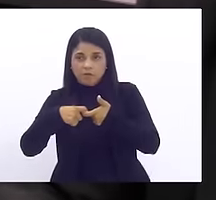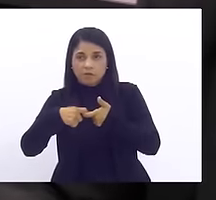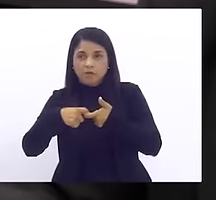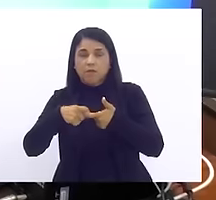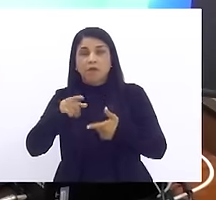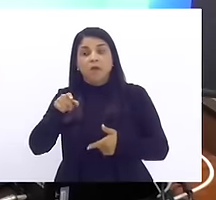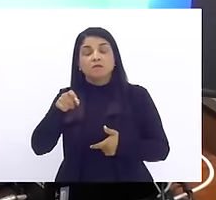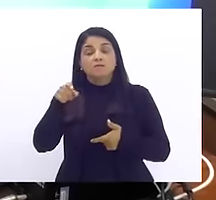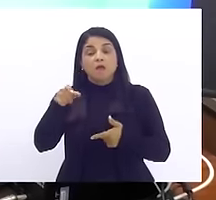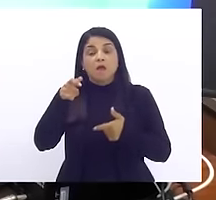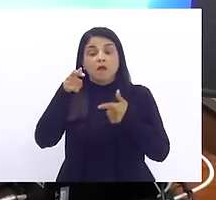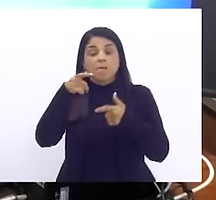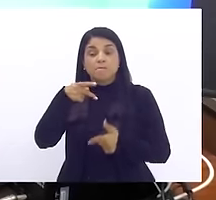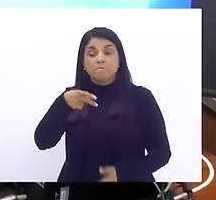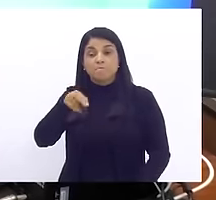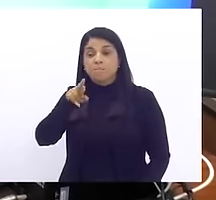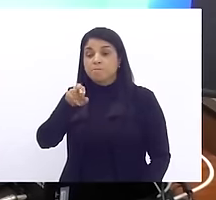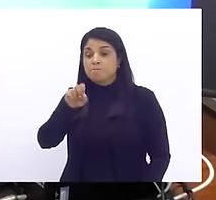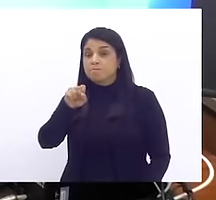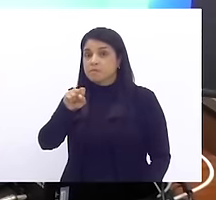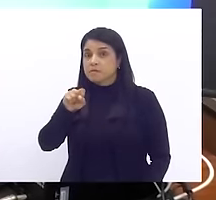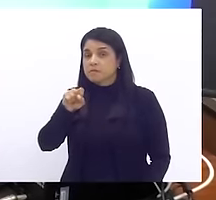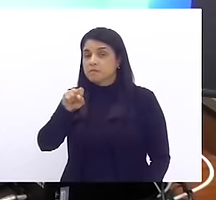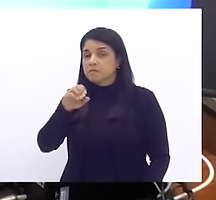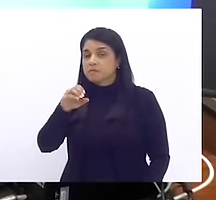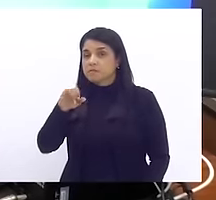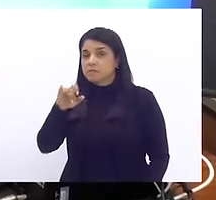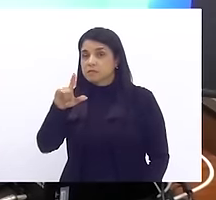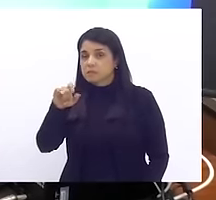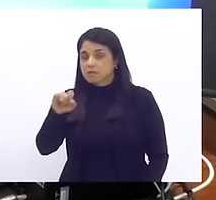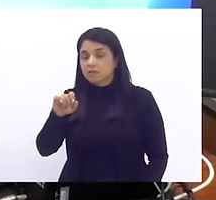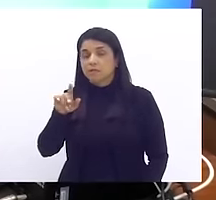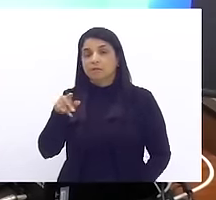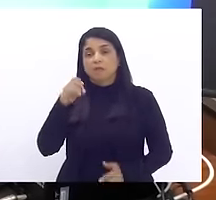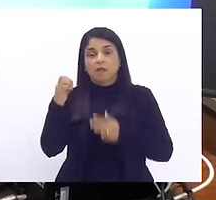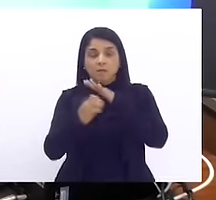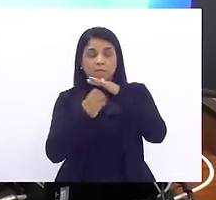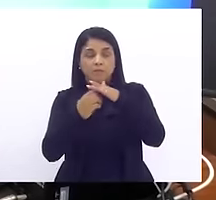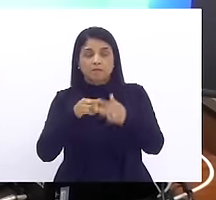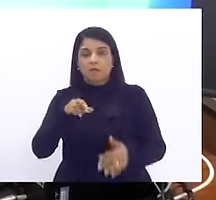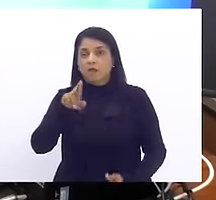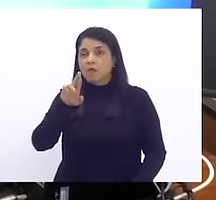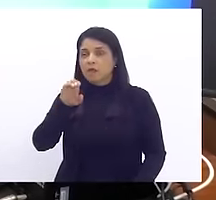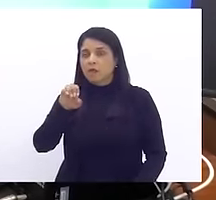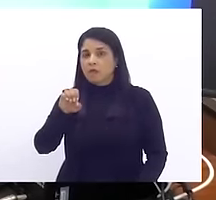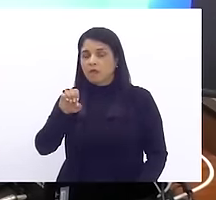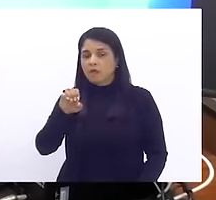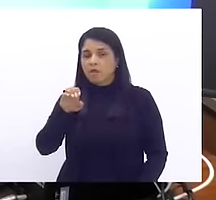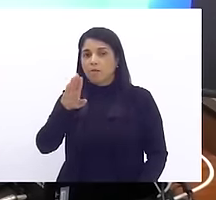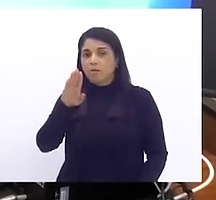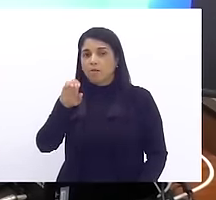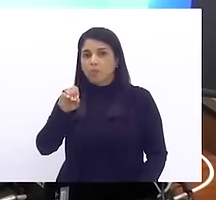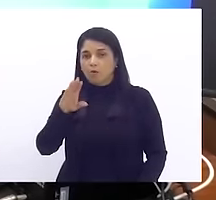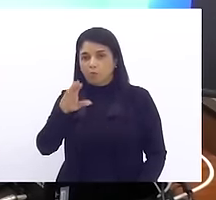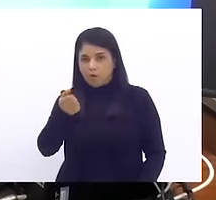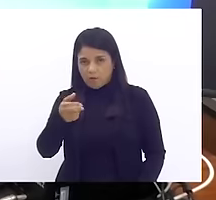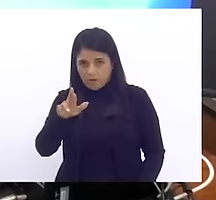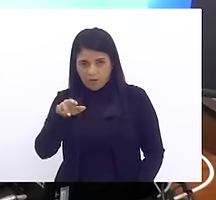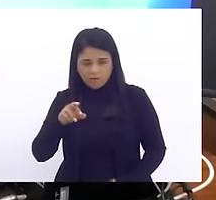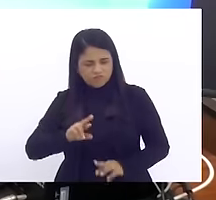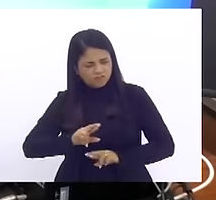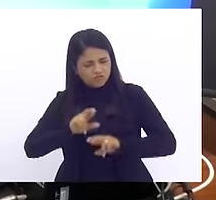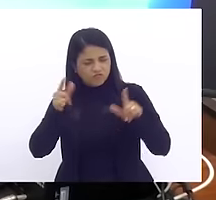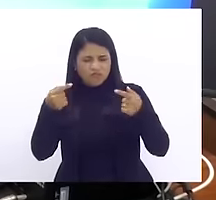Ok muito obrigado não é a nossa não existe até essa confusão mas não é a nossa Priscila Há quanto tempo